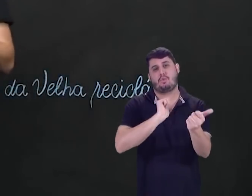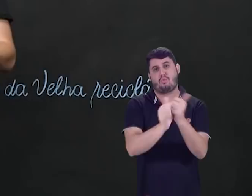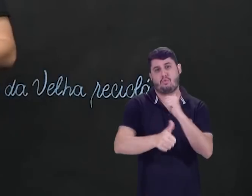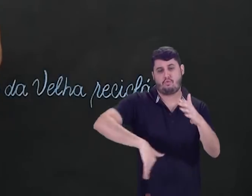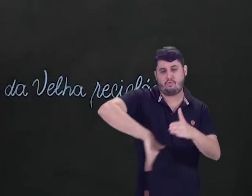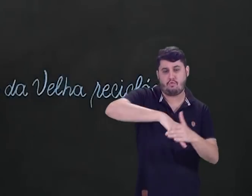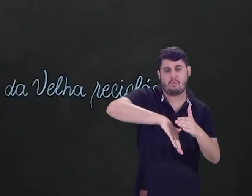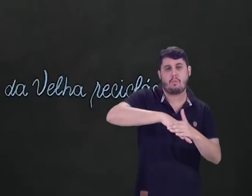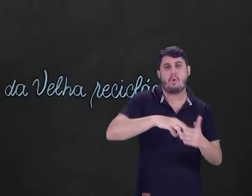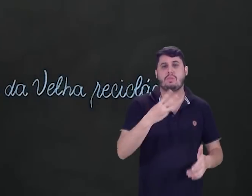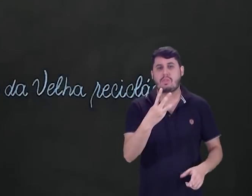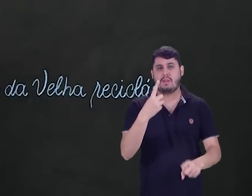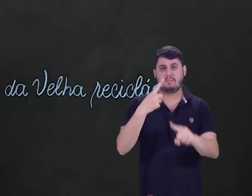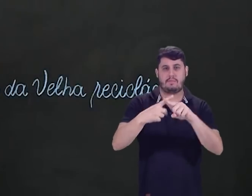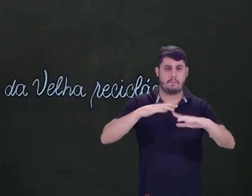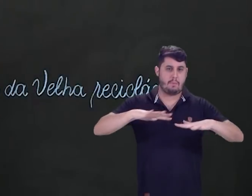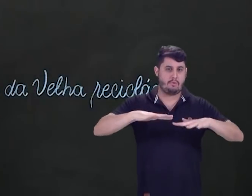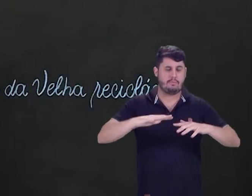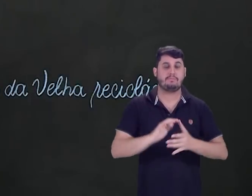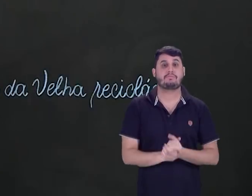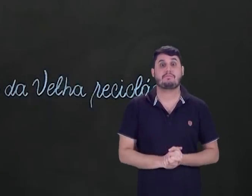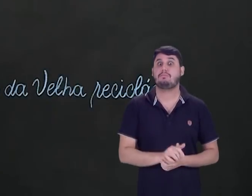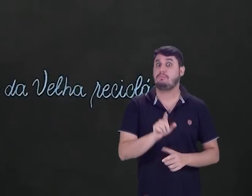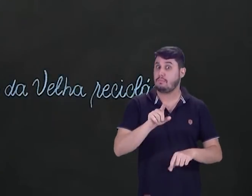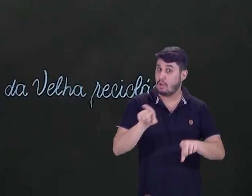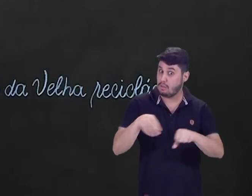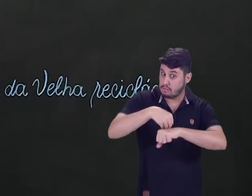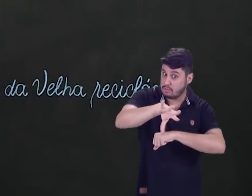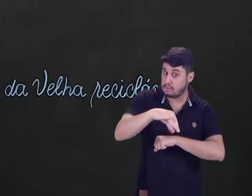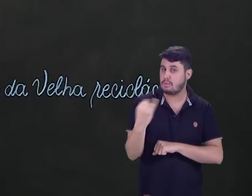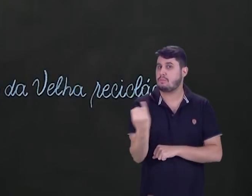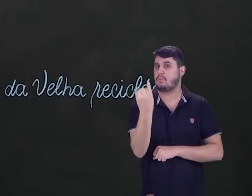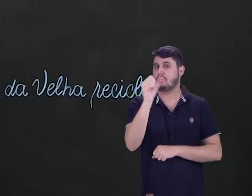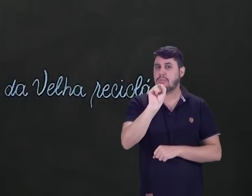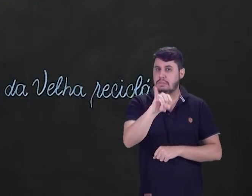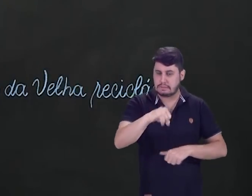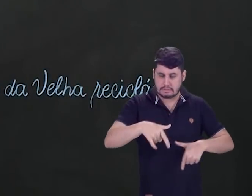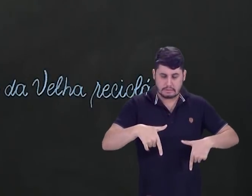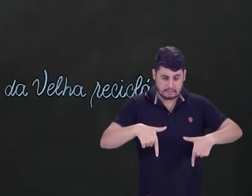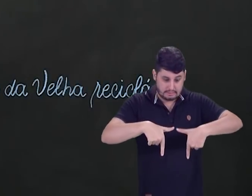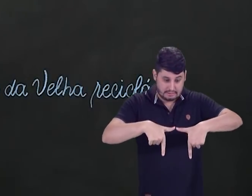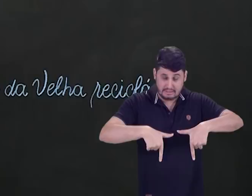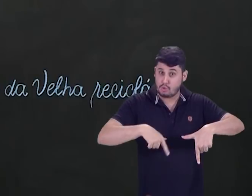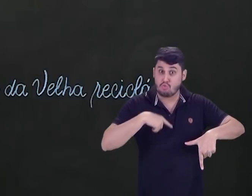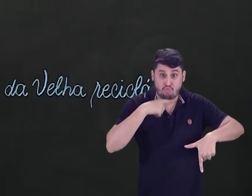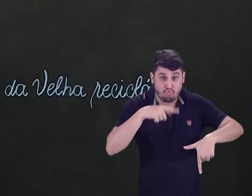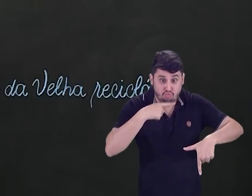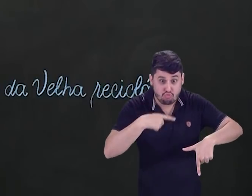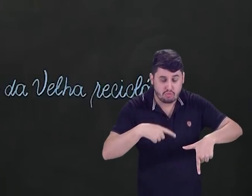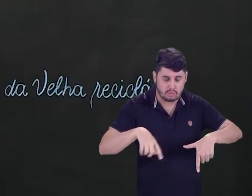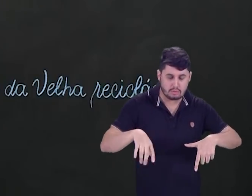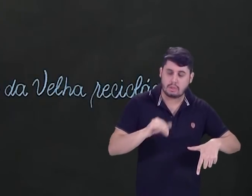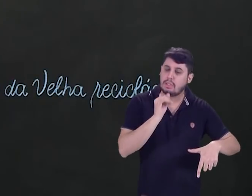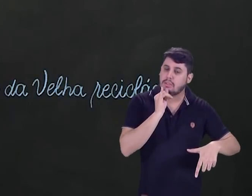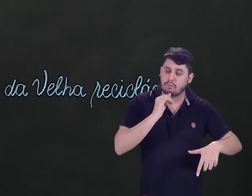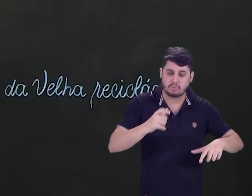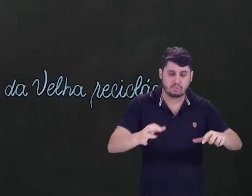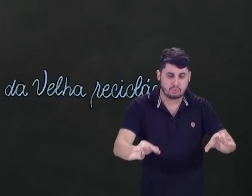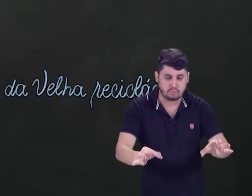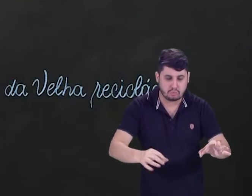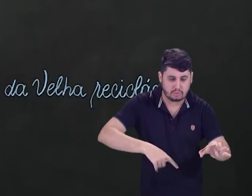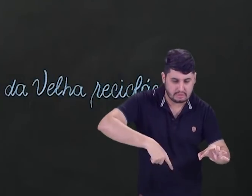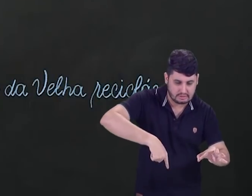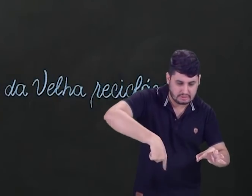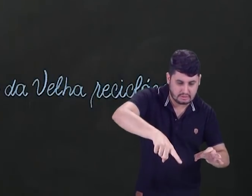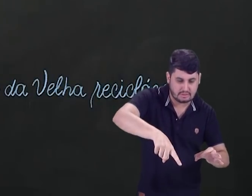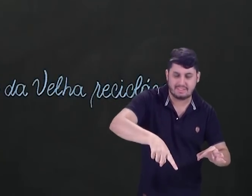tocando cruzado. Ah, uma coisa importante. Se você não conseguir passar a tampinha entre as outras duas, você